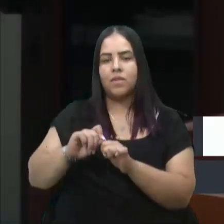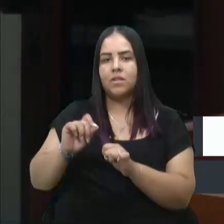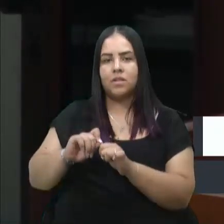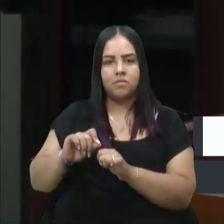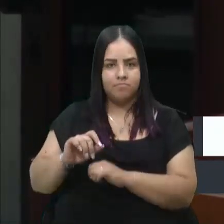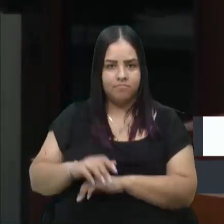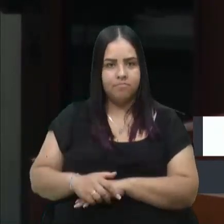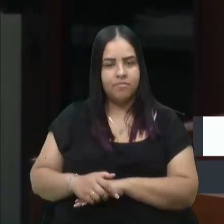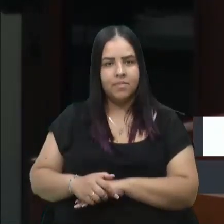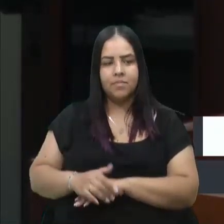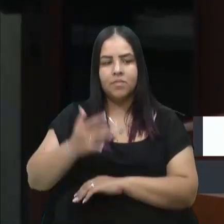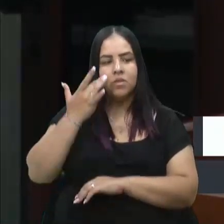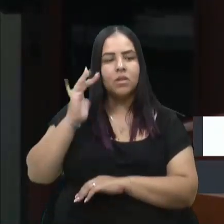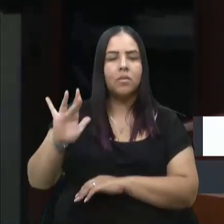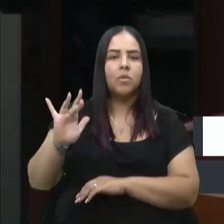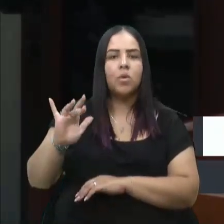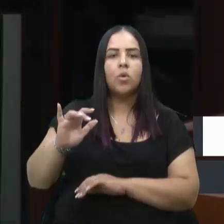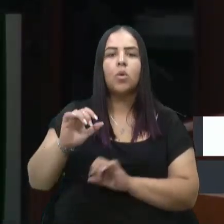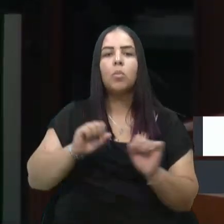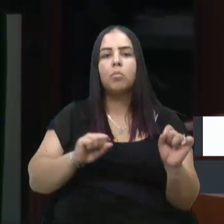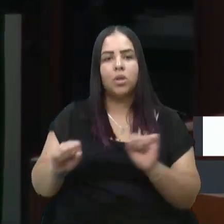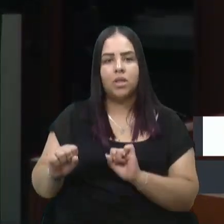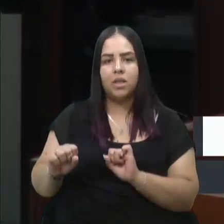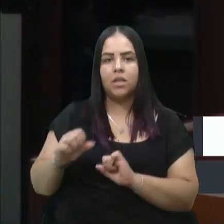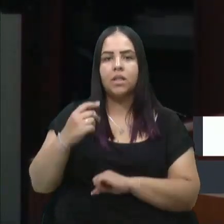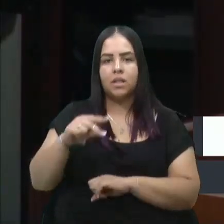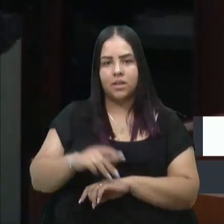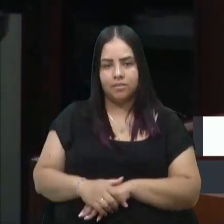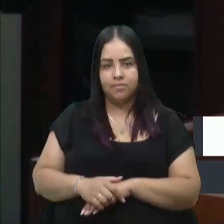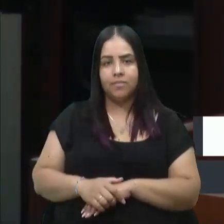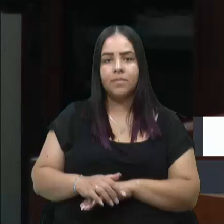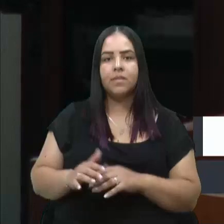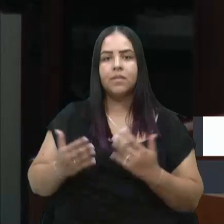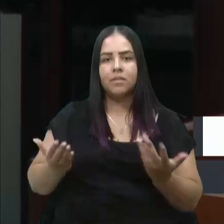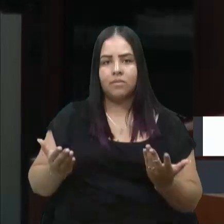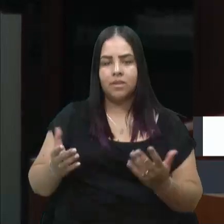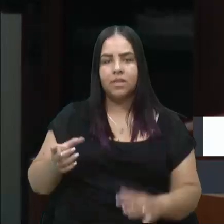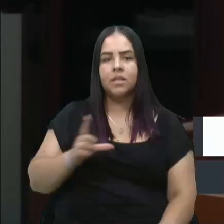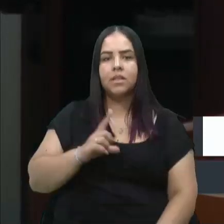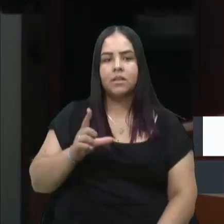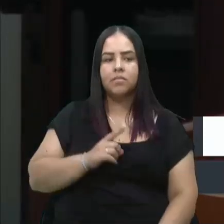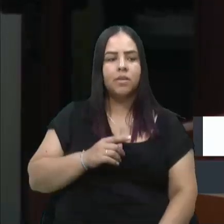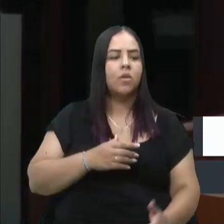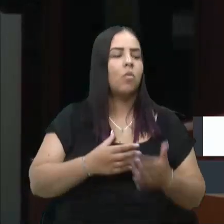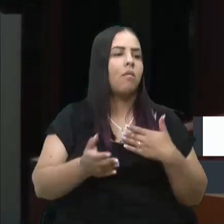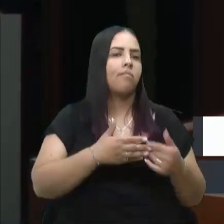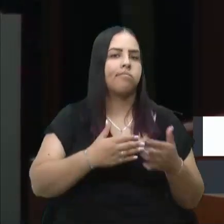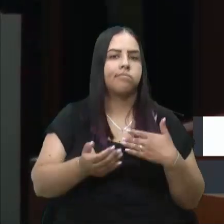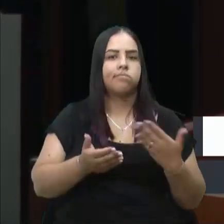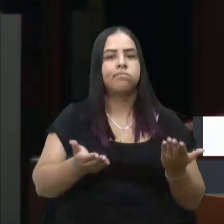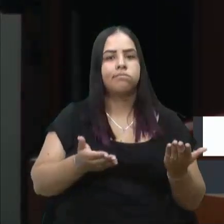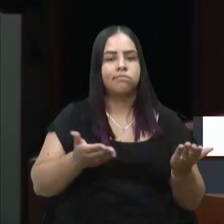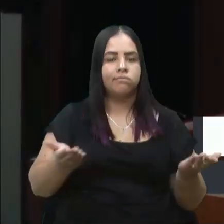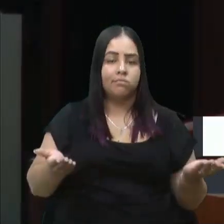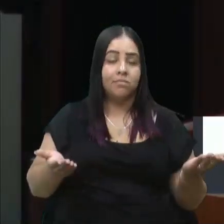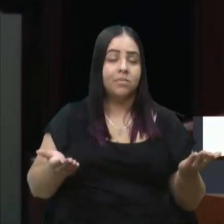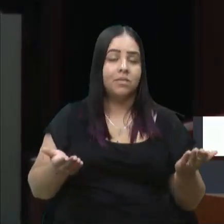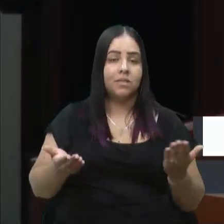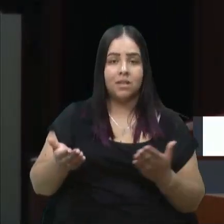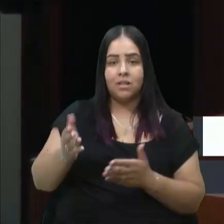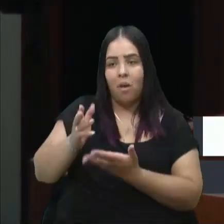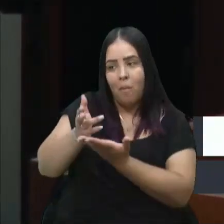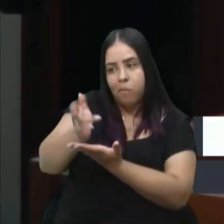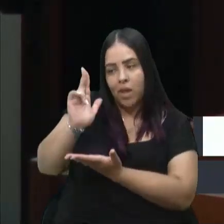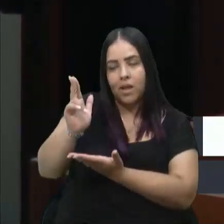Ele não sabe o poder de morte que ele tem. E aí ele acaba atirando para tudo que é lado e, infelizmente, a bala